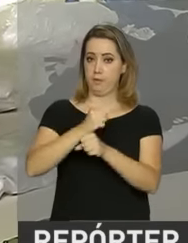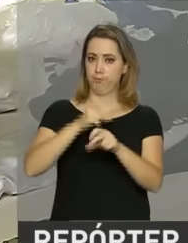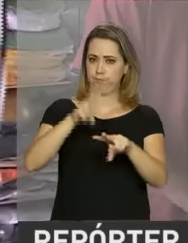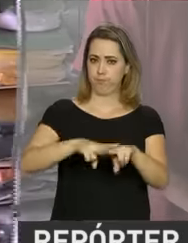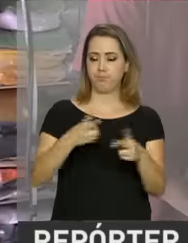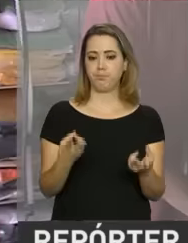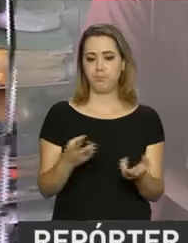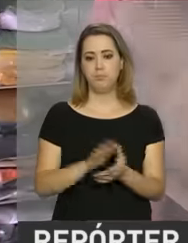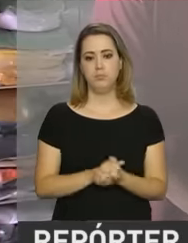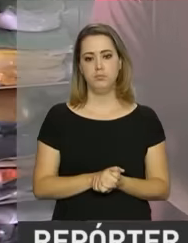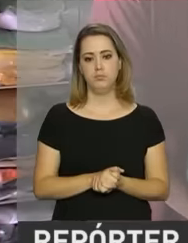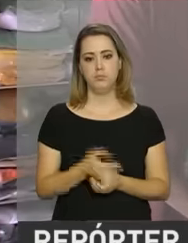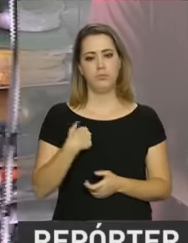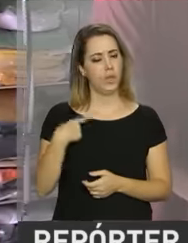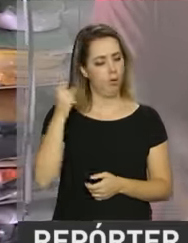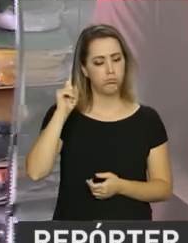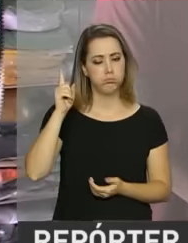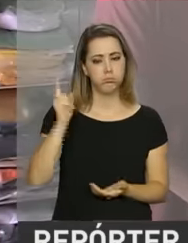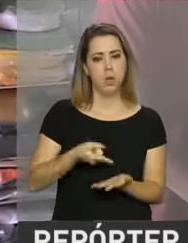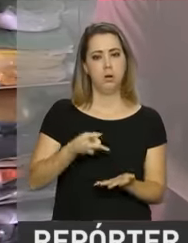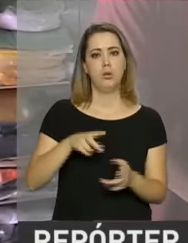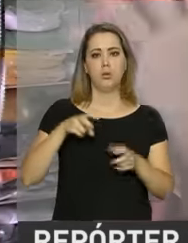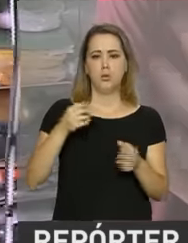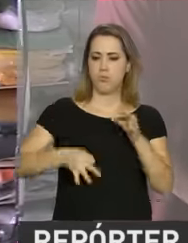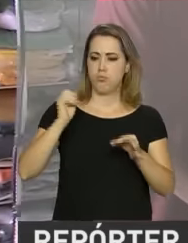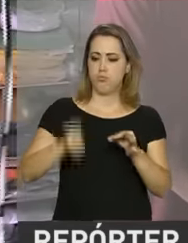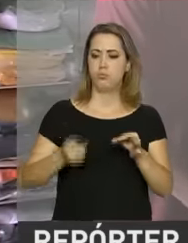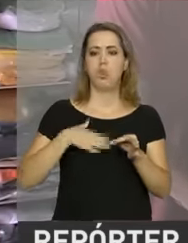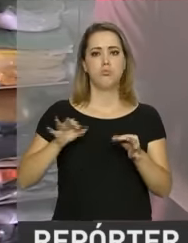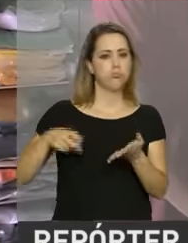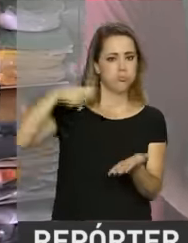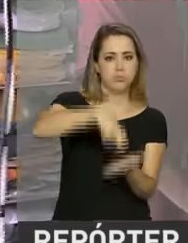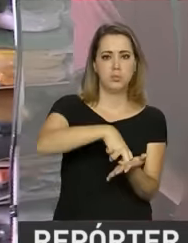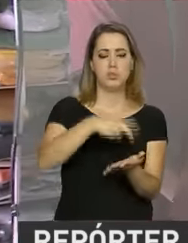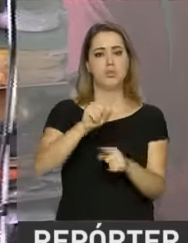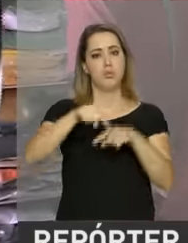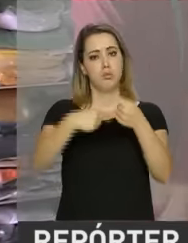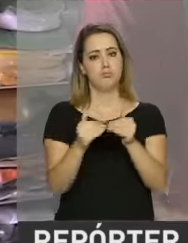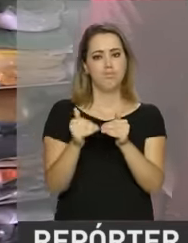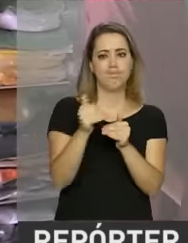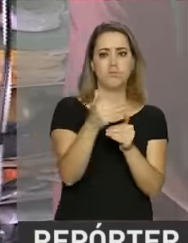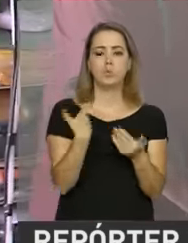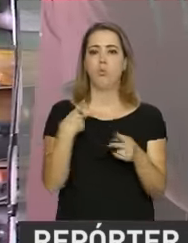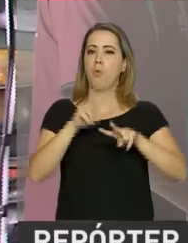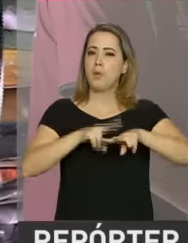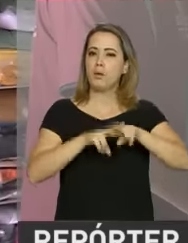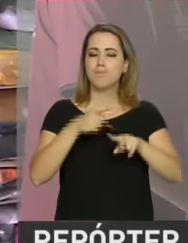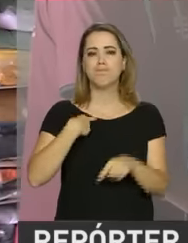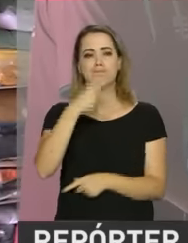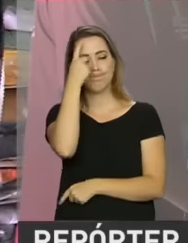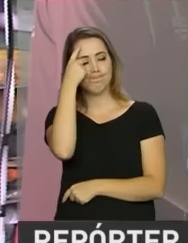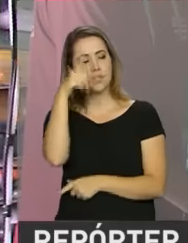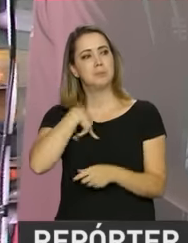fechado fui condenado fui para o núcleo de Custódia Passei um tempo depois subir PR penitenciária para papuda já ciente de que eu tinha que